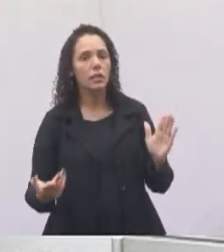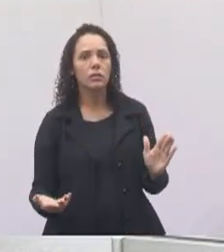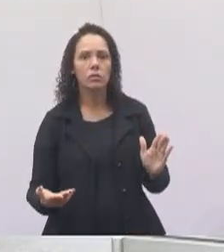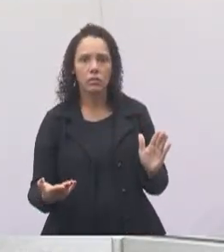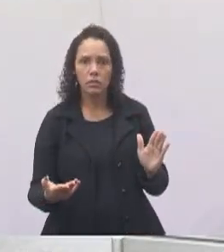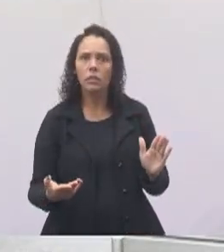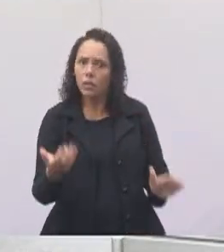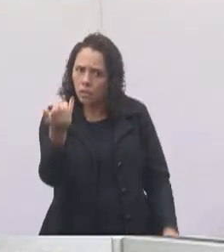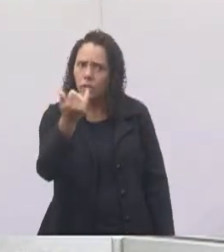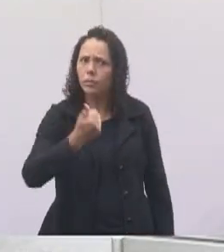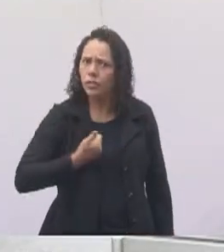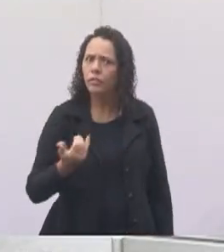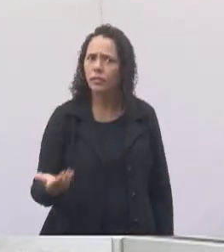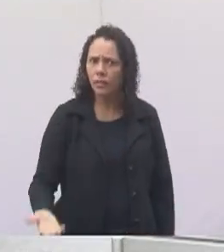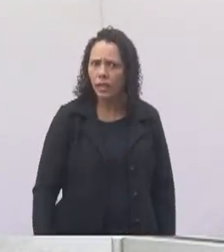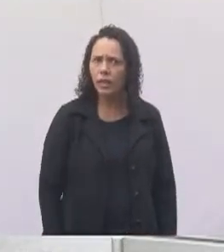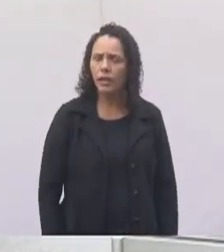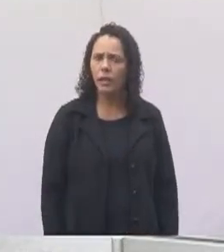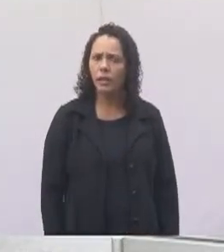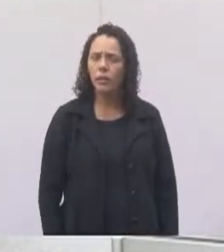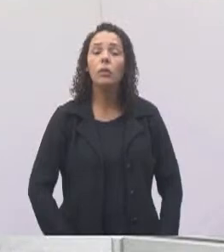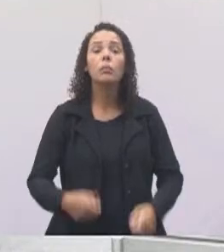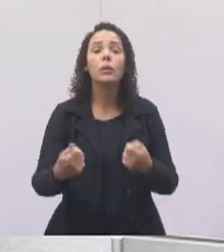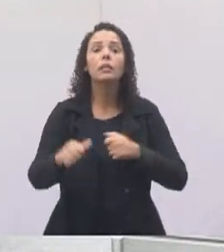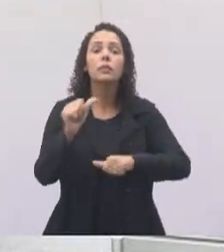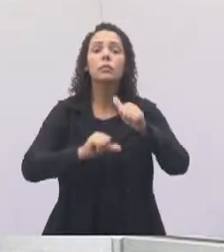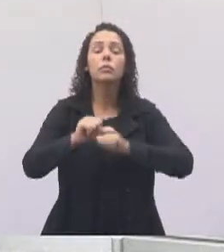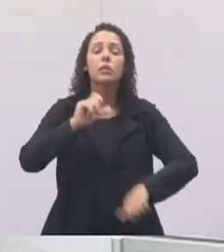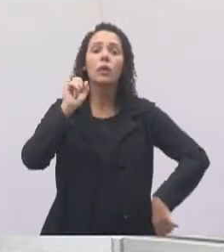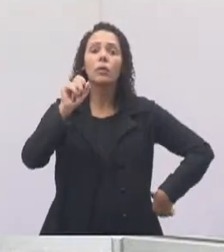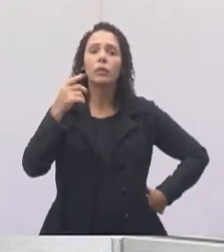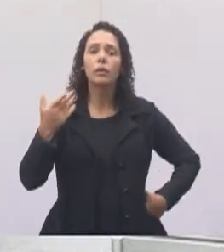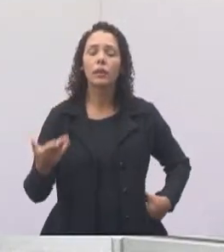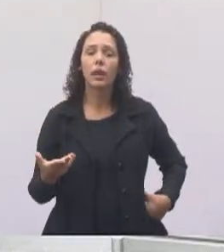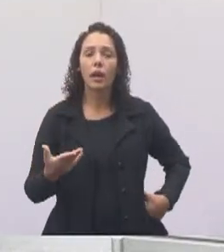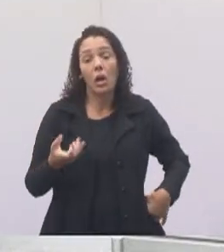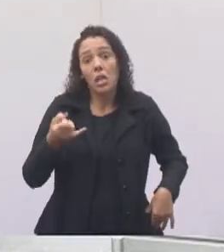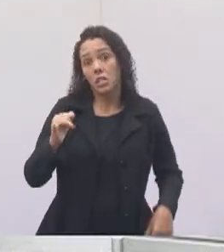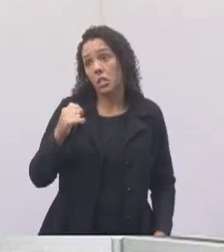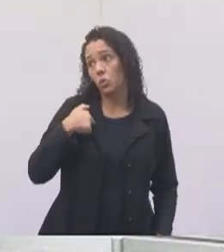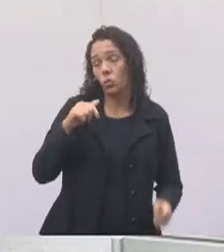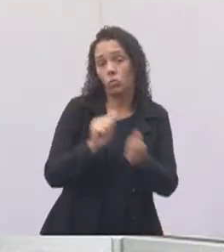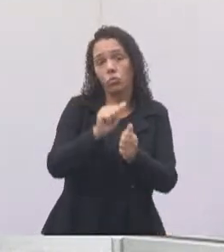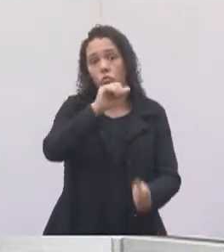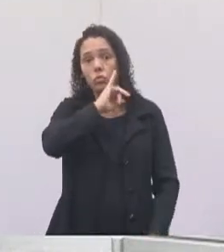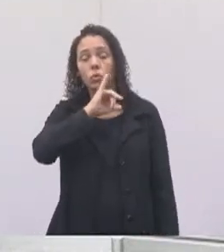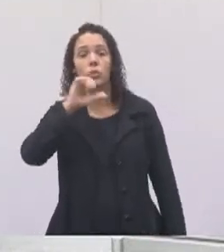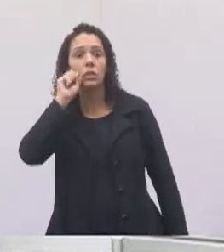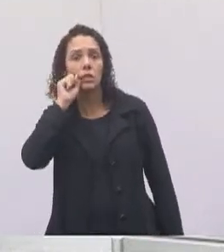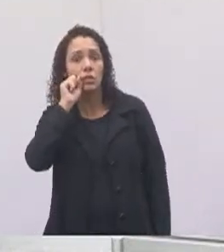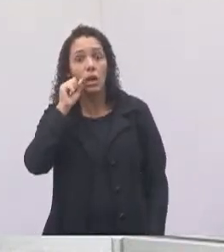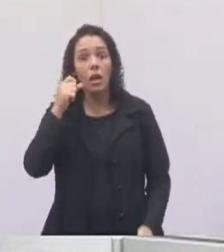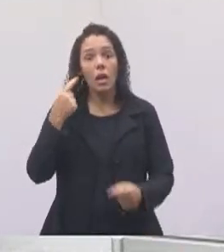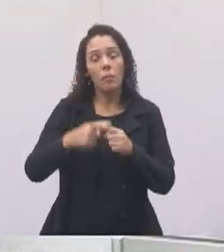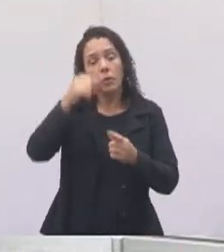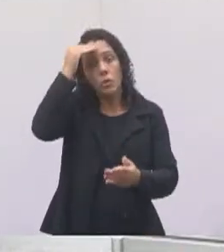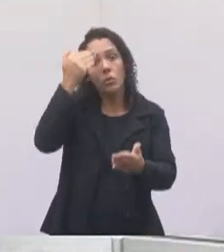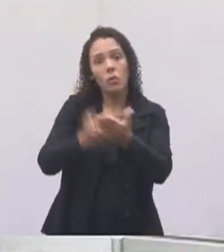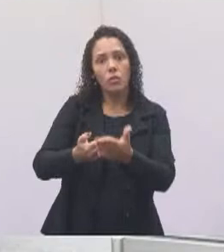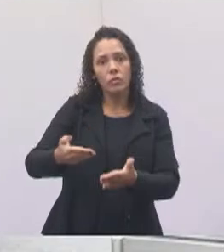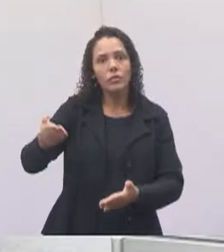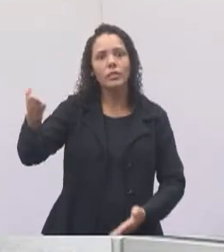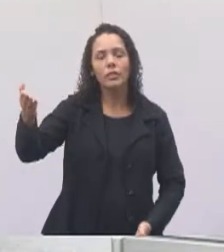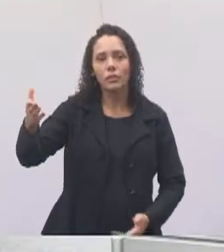Essa foi a fala. O que mais tem que mudar nessa casa? Agora, se eu estou lá com Isaías, eu estou com Isaías porque eu confio no trabalho do